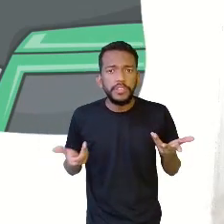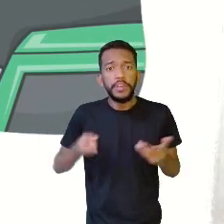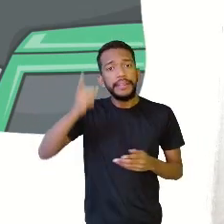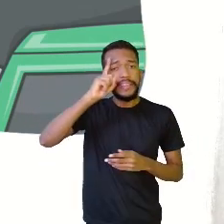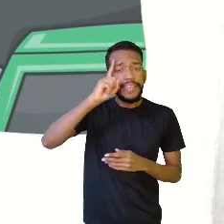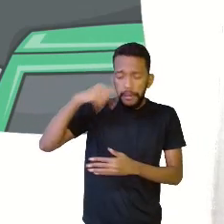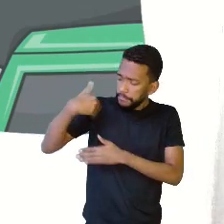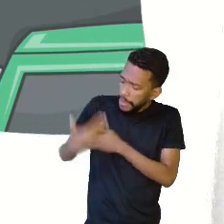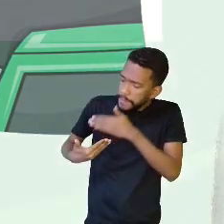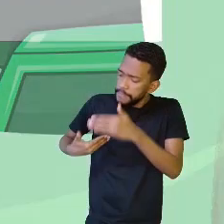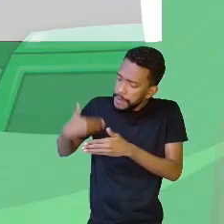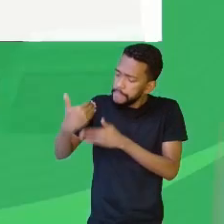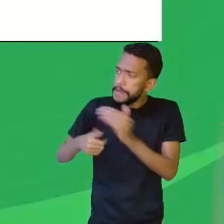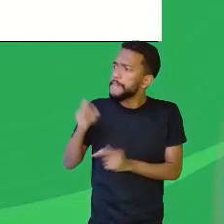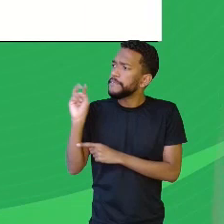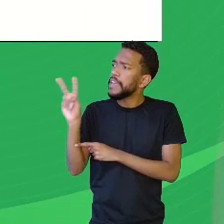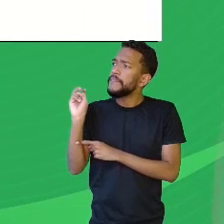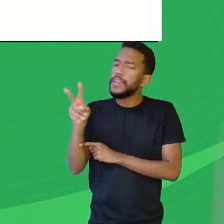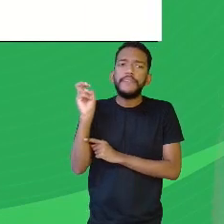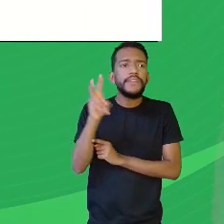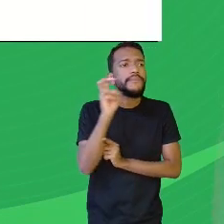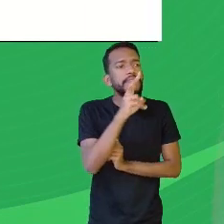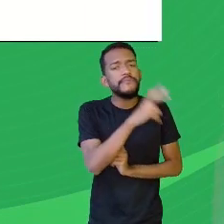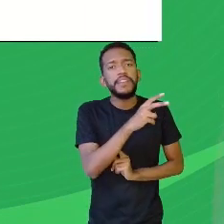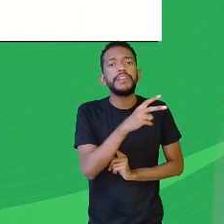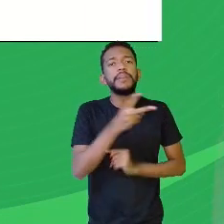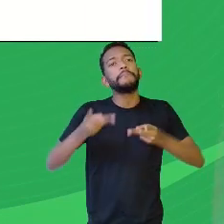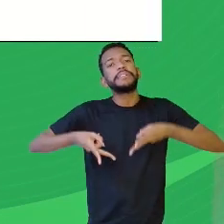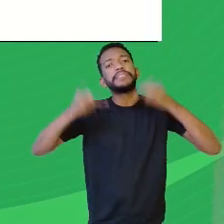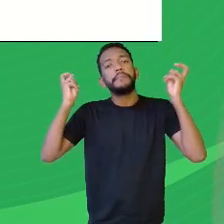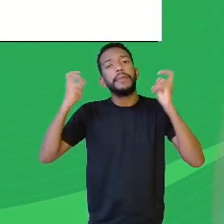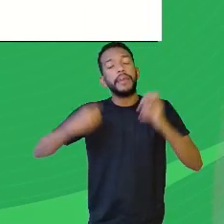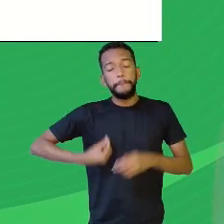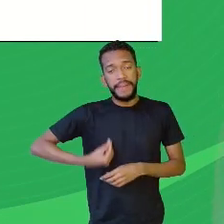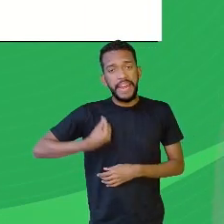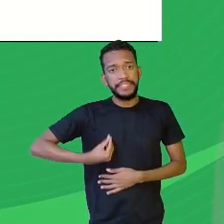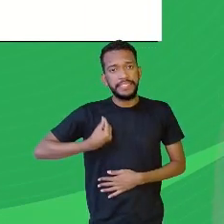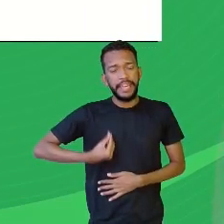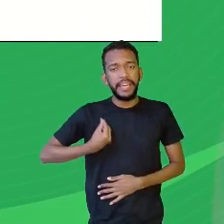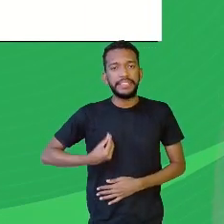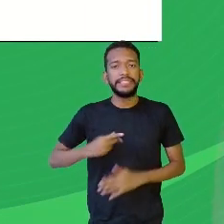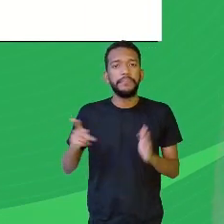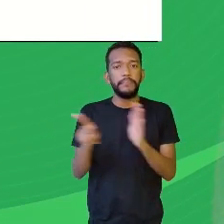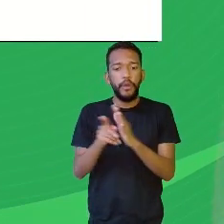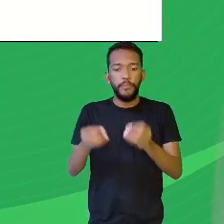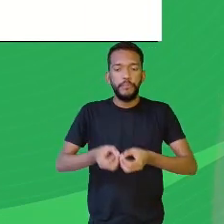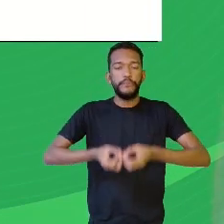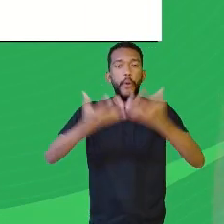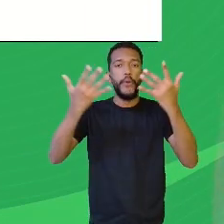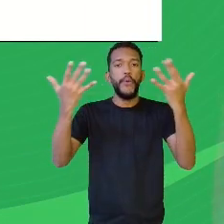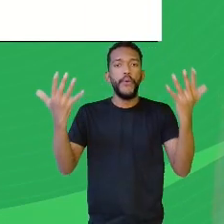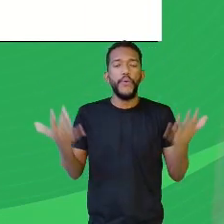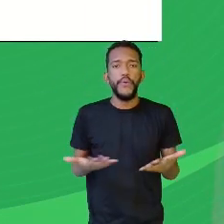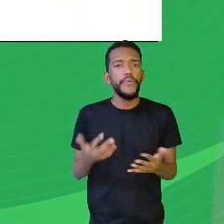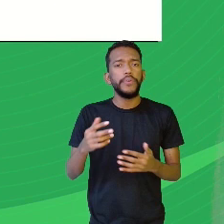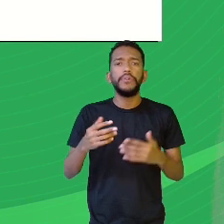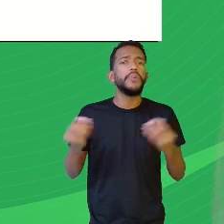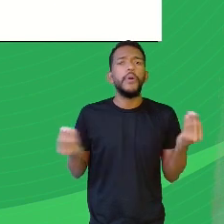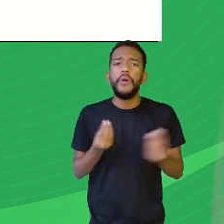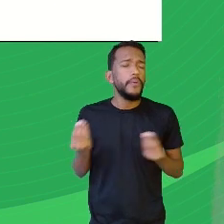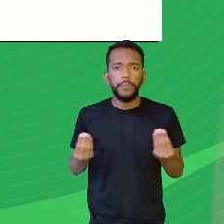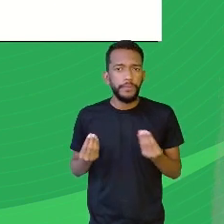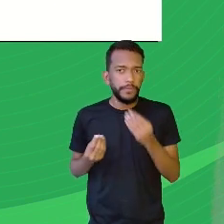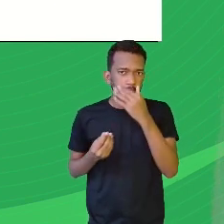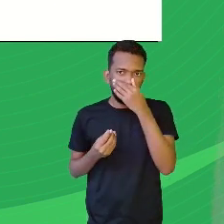dia a dia nós conseguimos perceber a presença da combustão? E